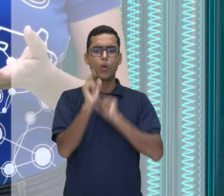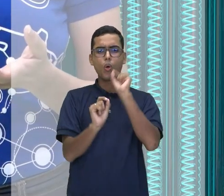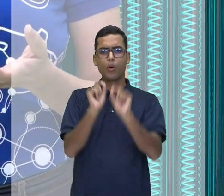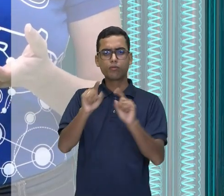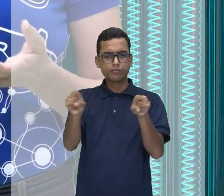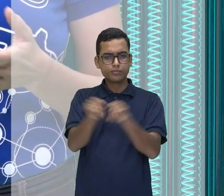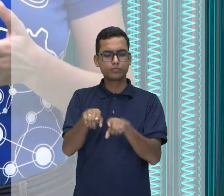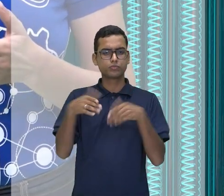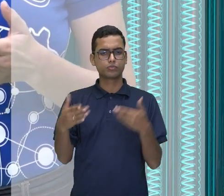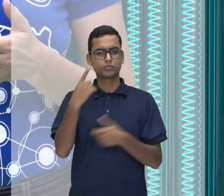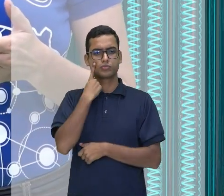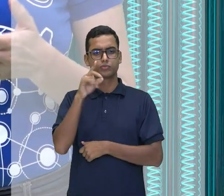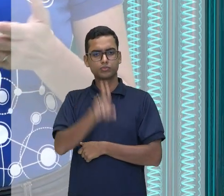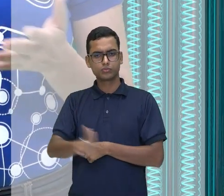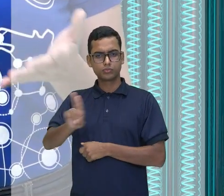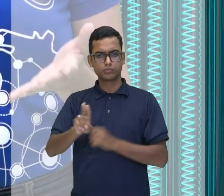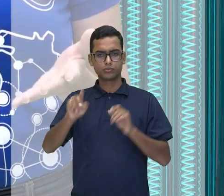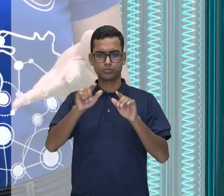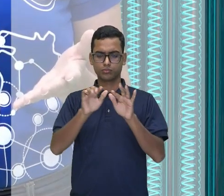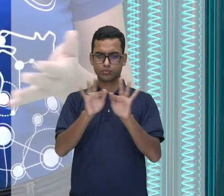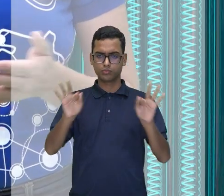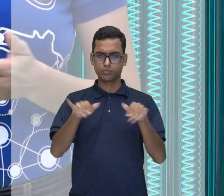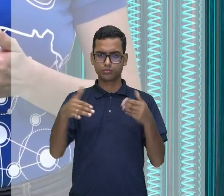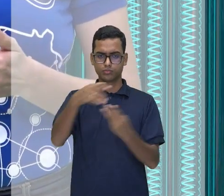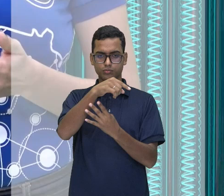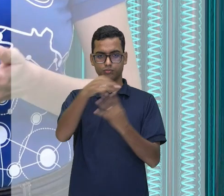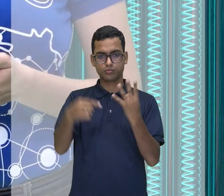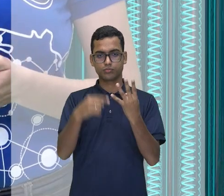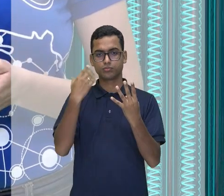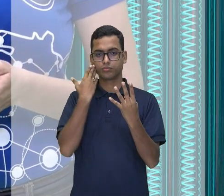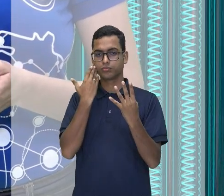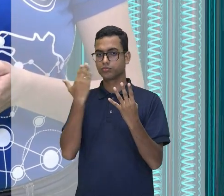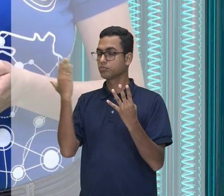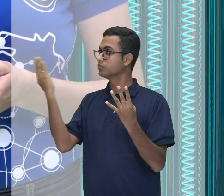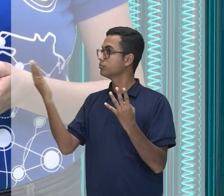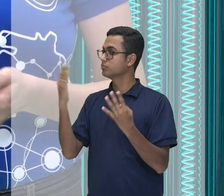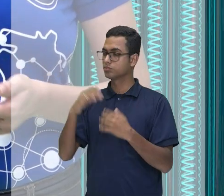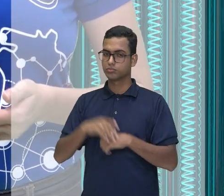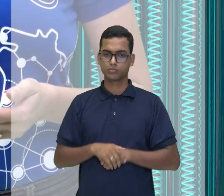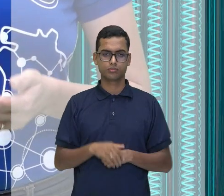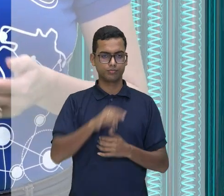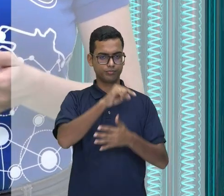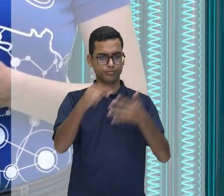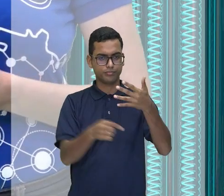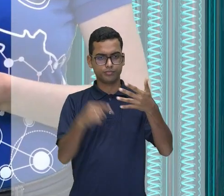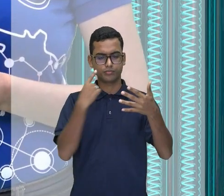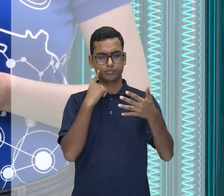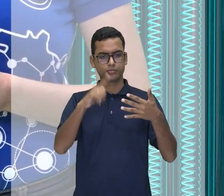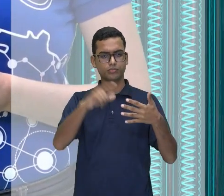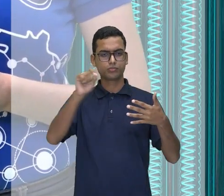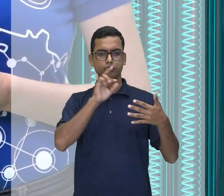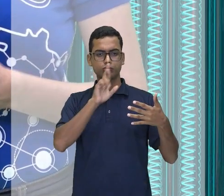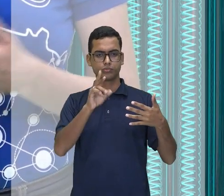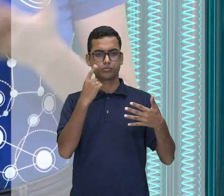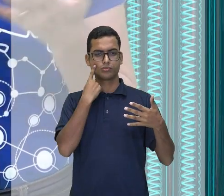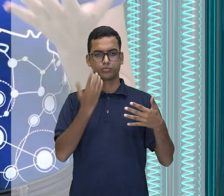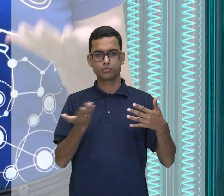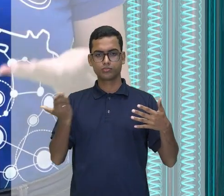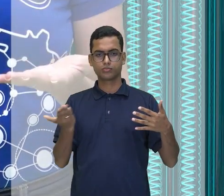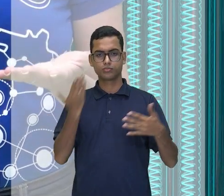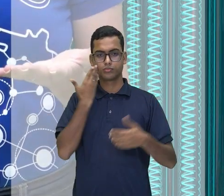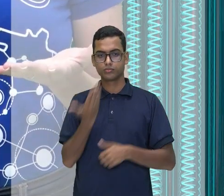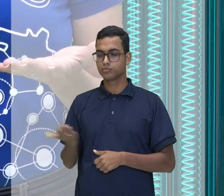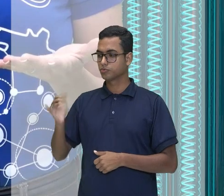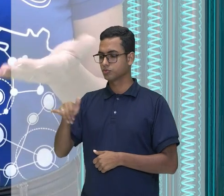utilizar? Me, you, him, her ou it? Acompanhe.